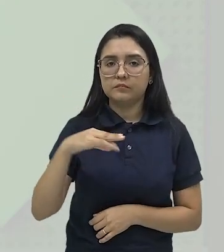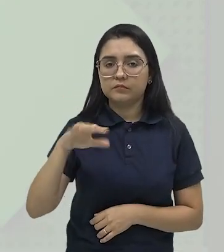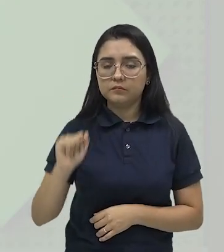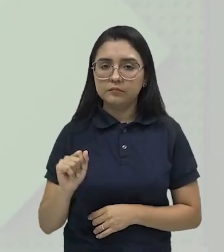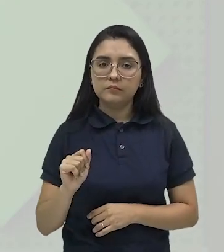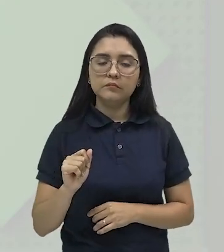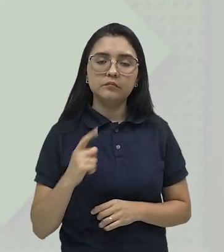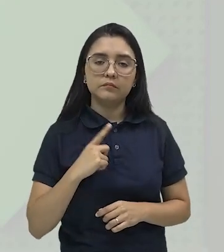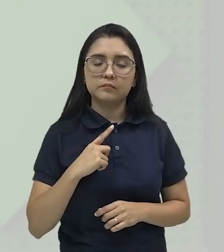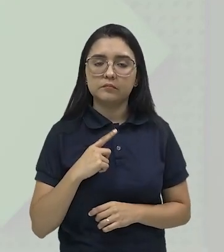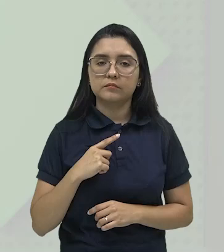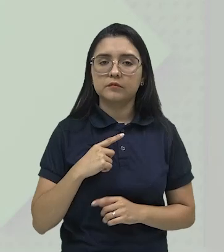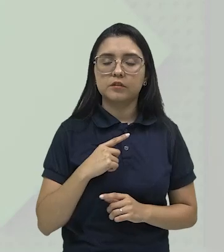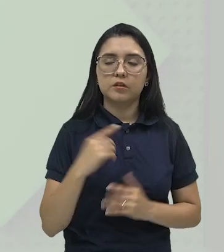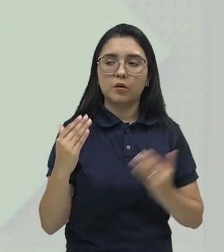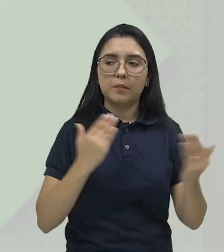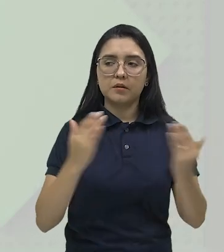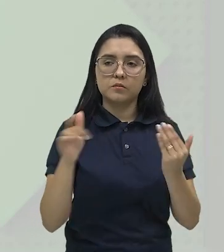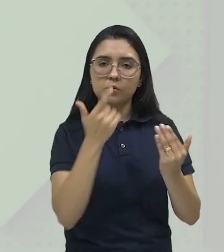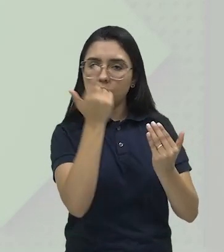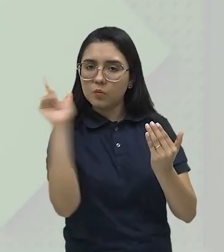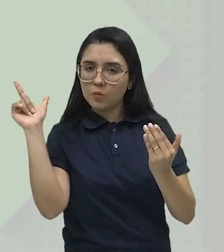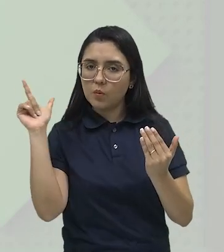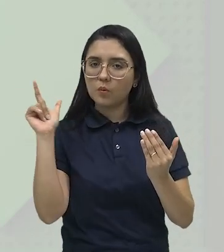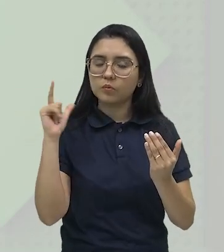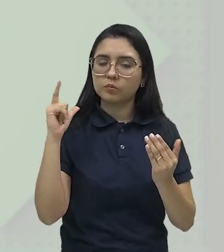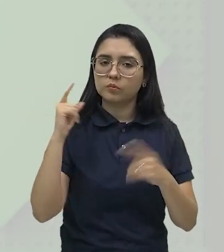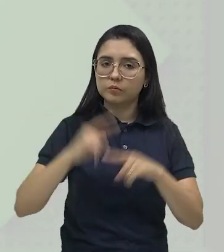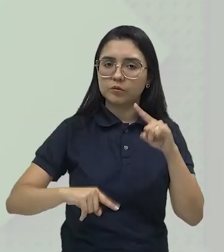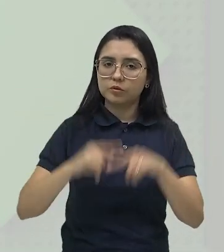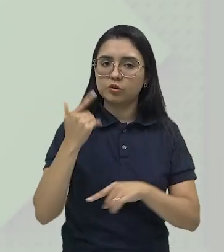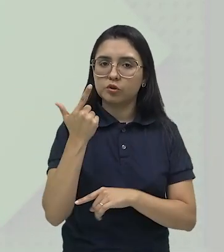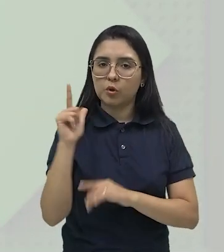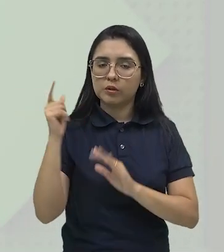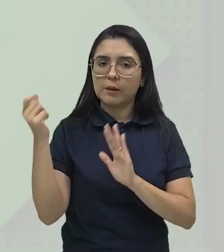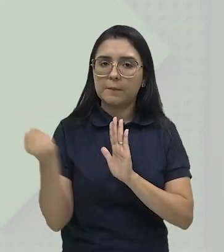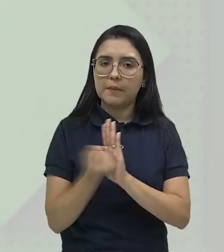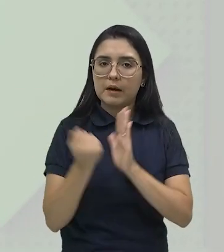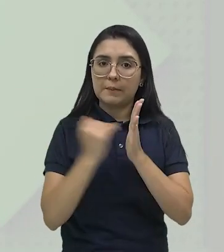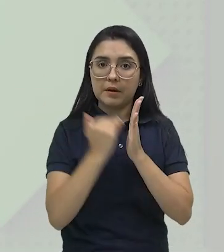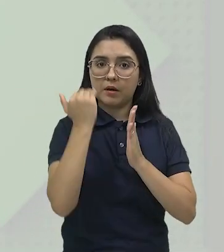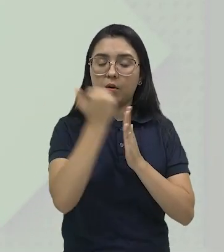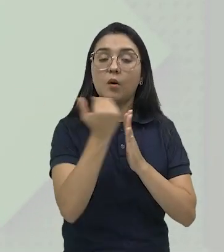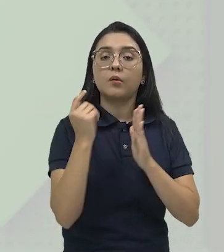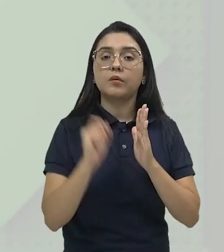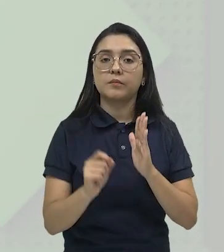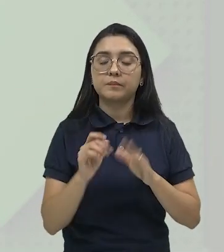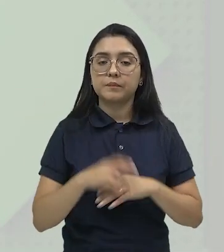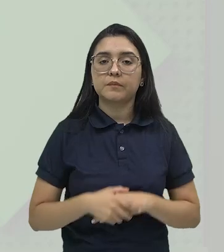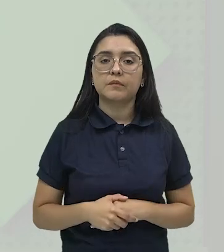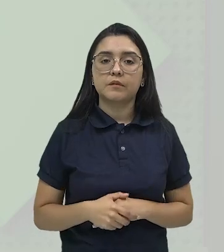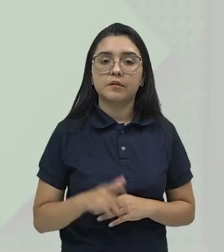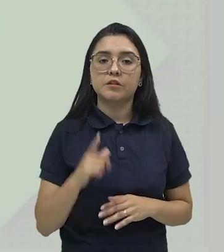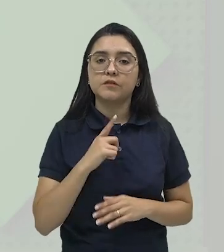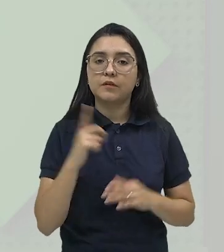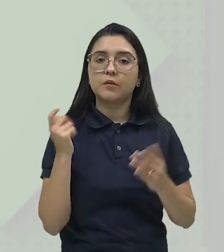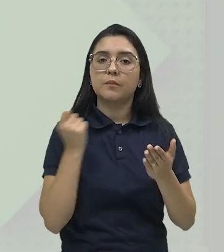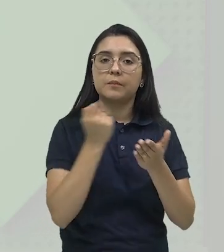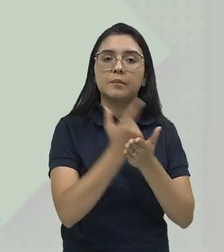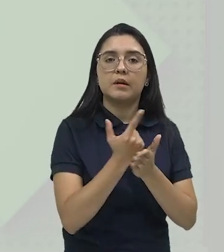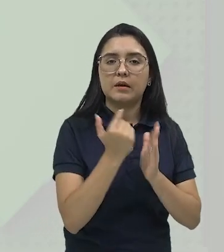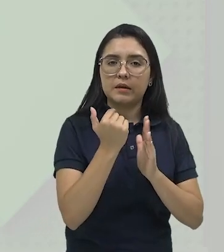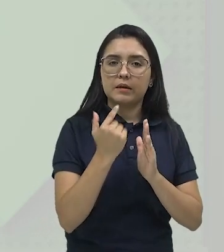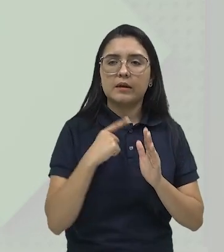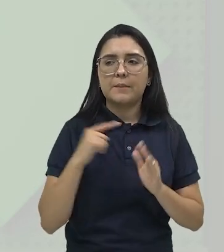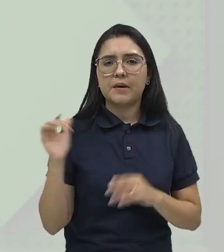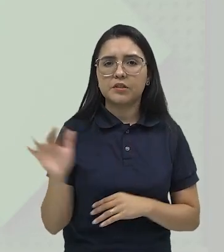a outro aparelho similar de outra marca é maior, a gente vai procurar investir naquele que é um